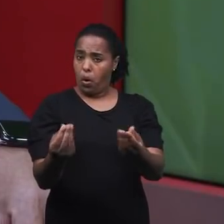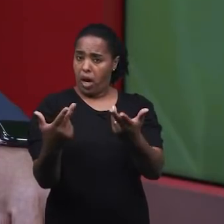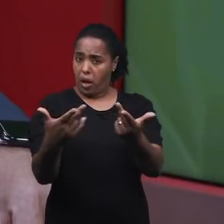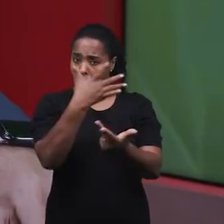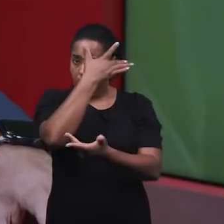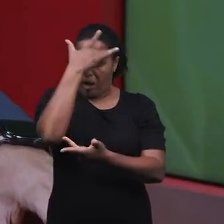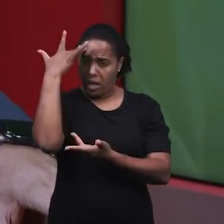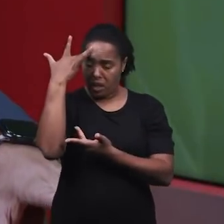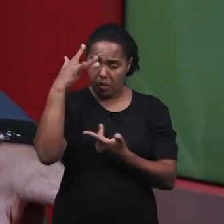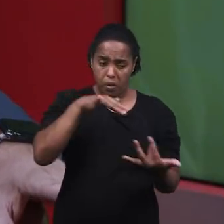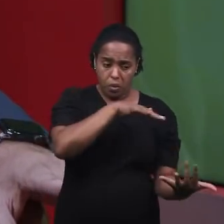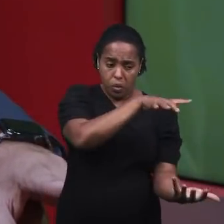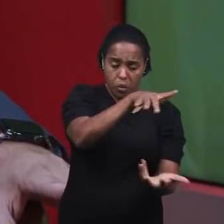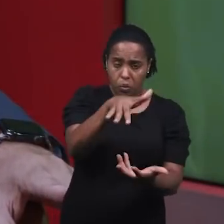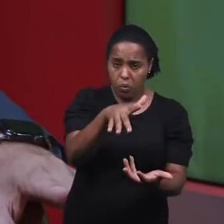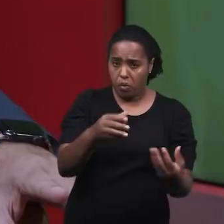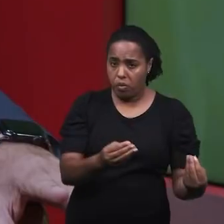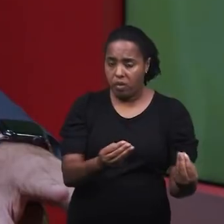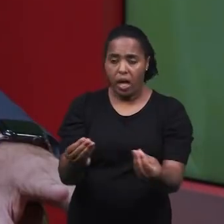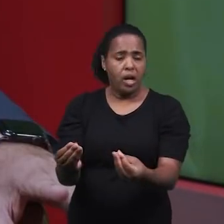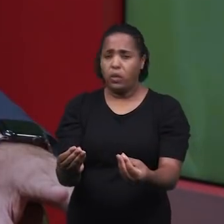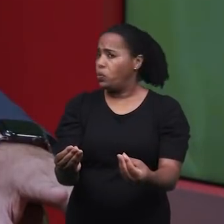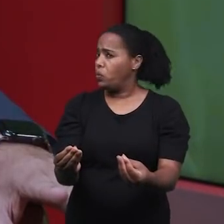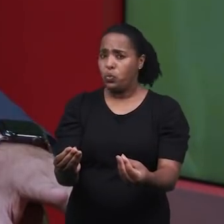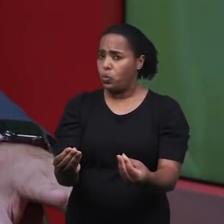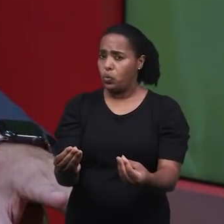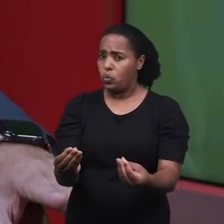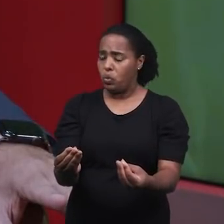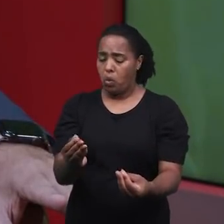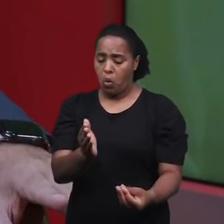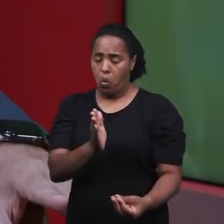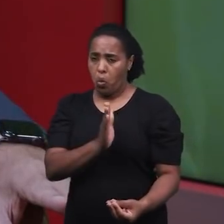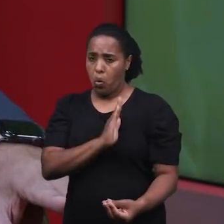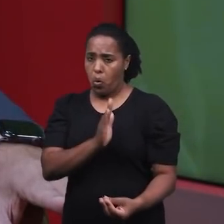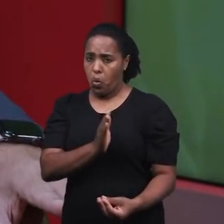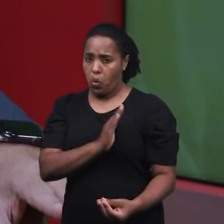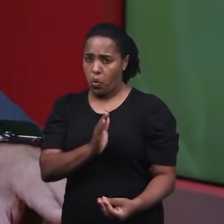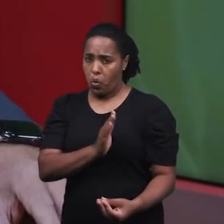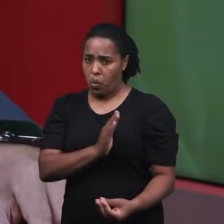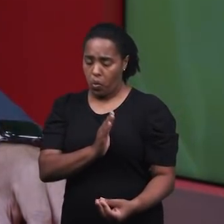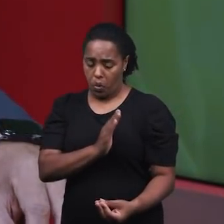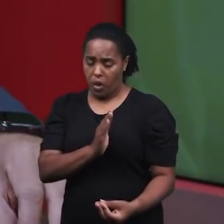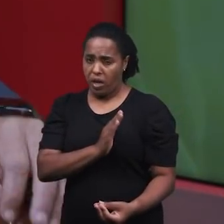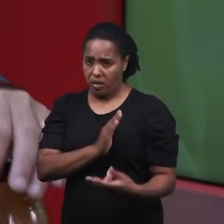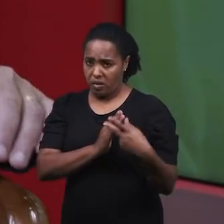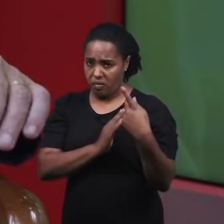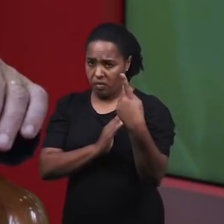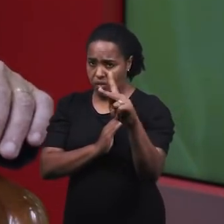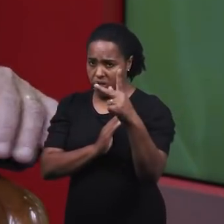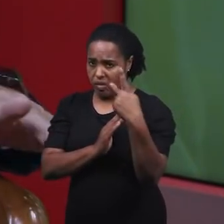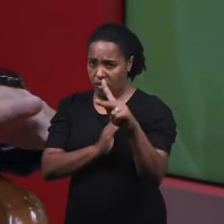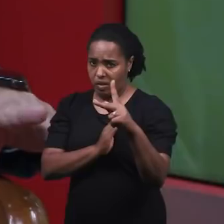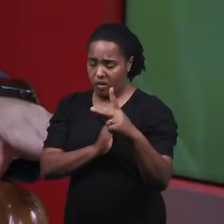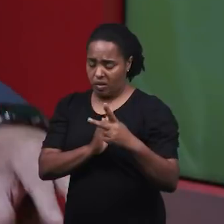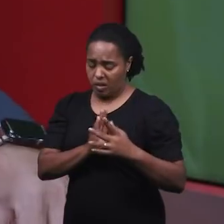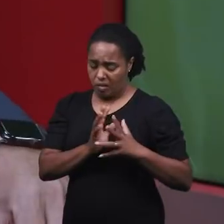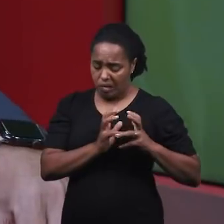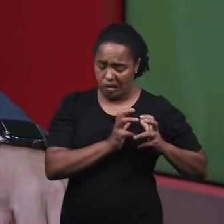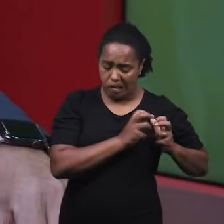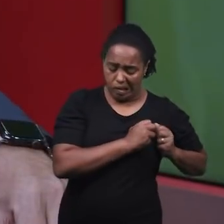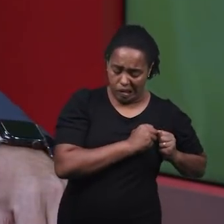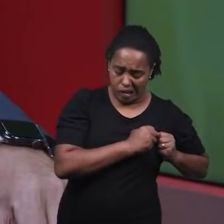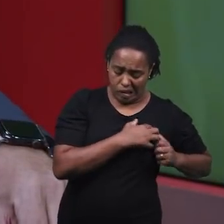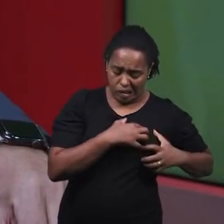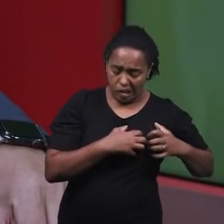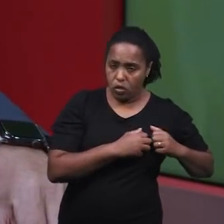a dá. Não se turbe o vosso coração, nem se